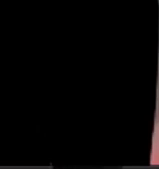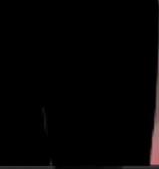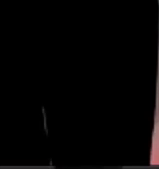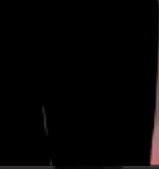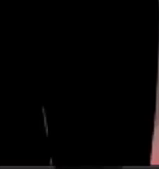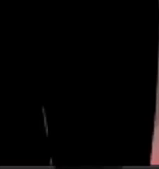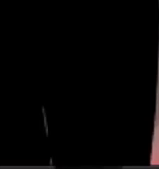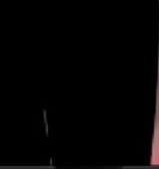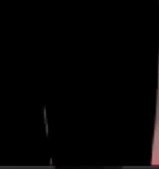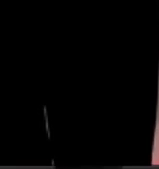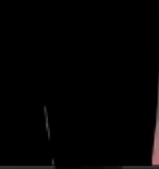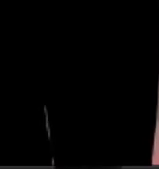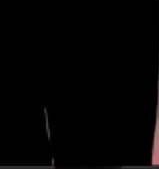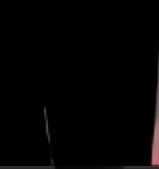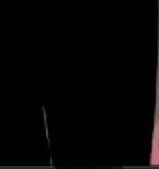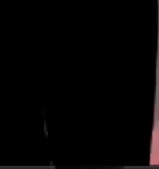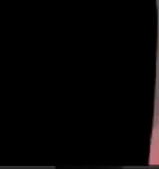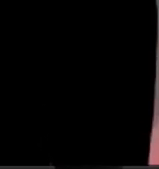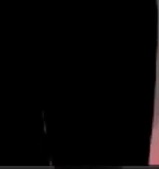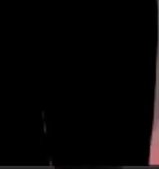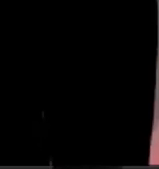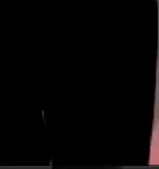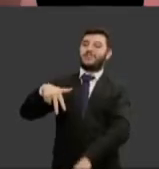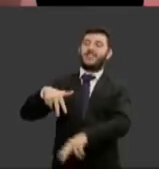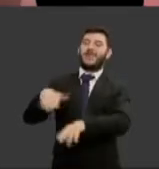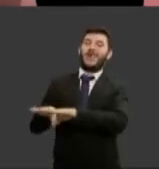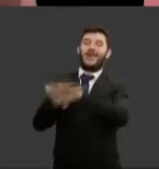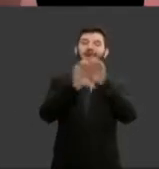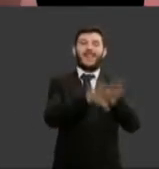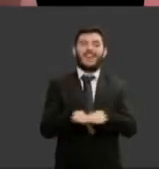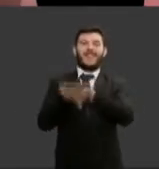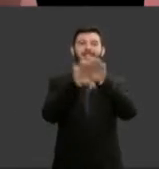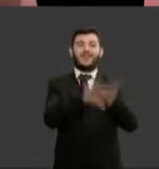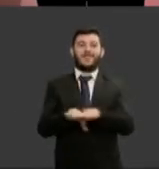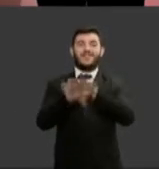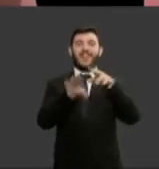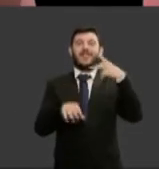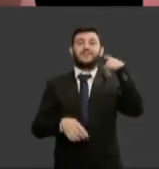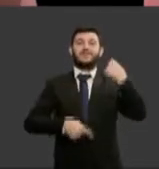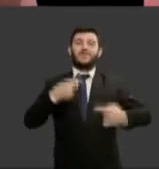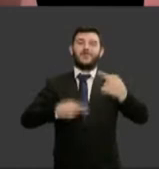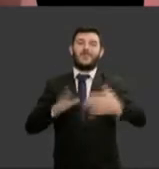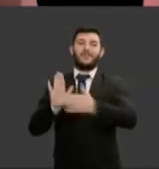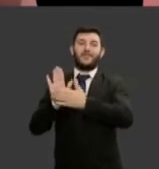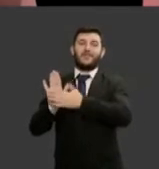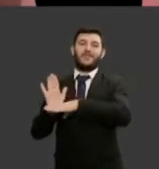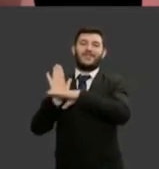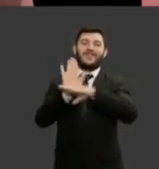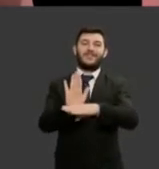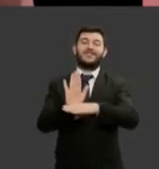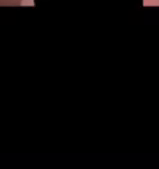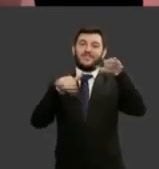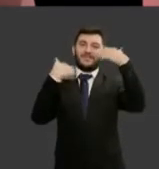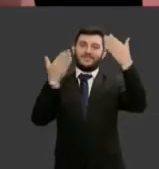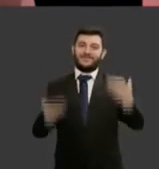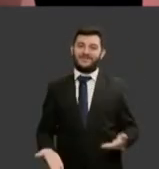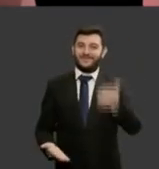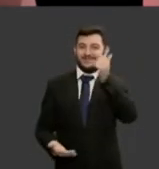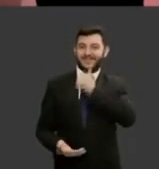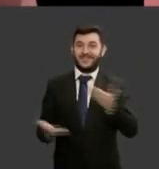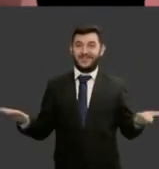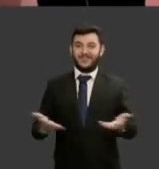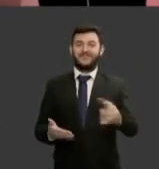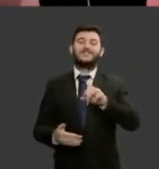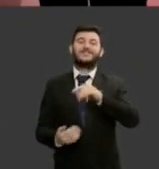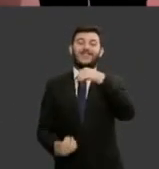à política de promoção da equidade de gênero. Um momento para homenagear as mulheres. Para isso, hoje,